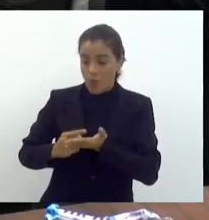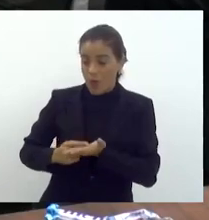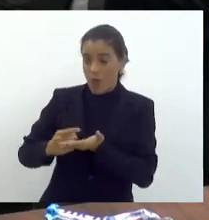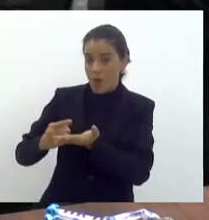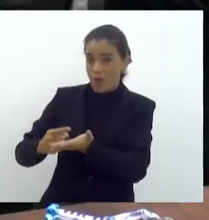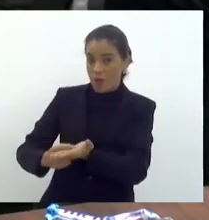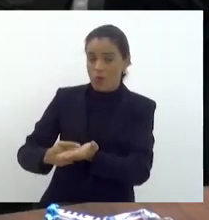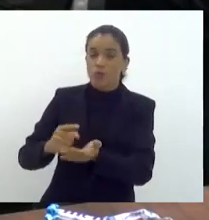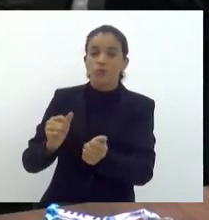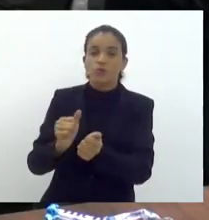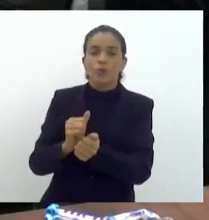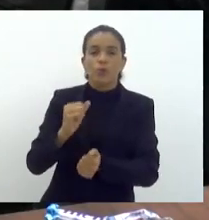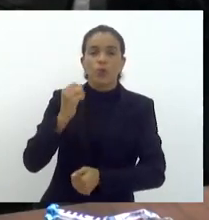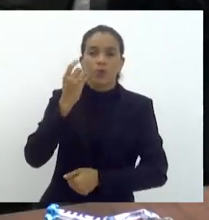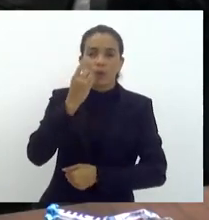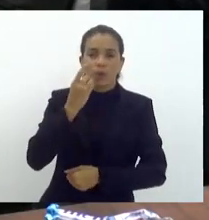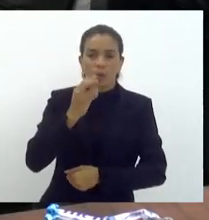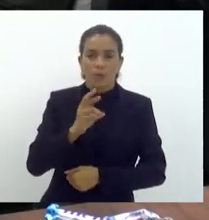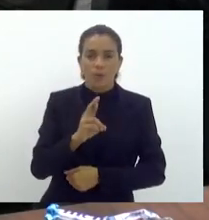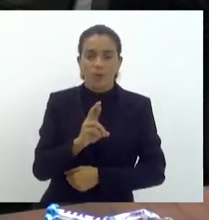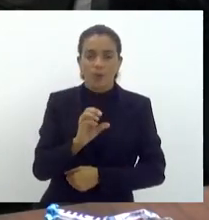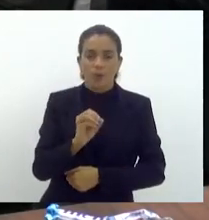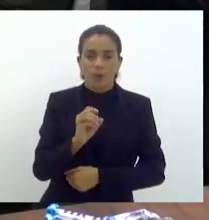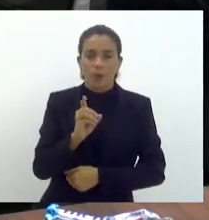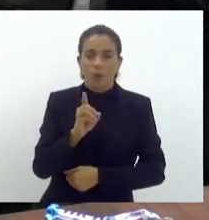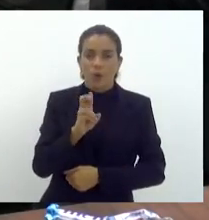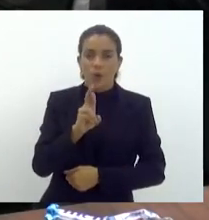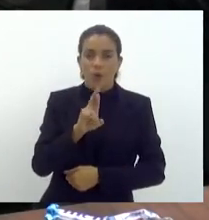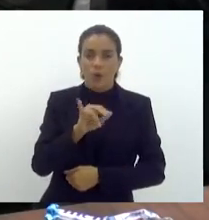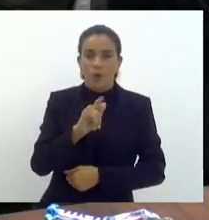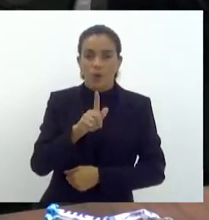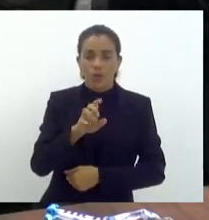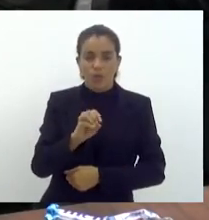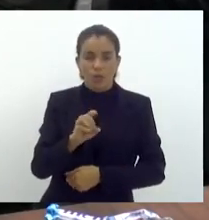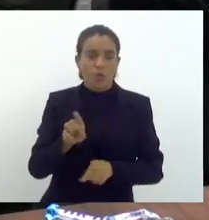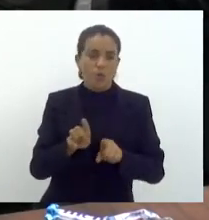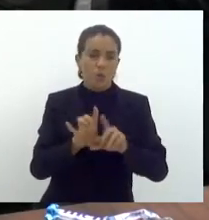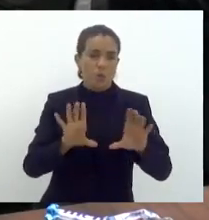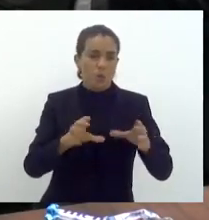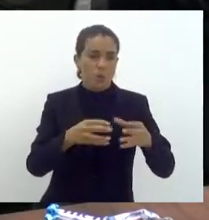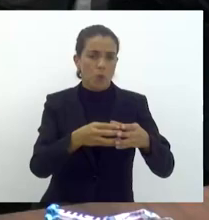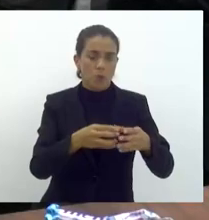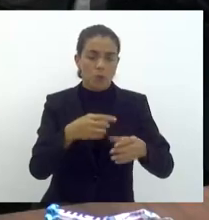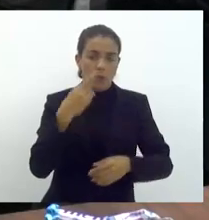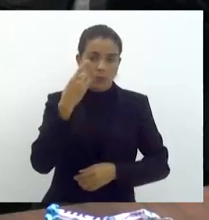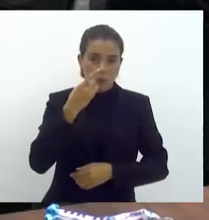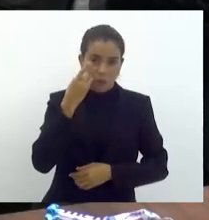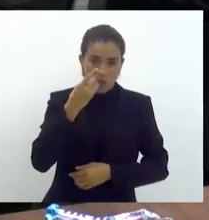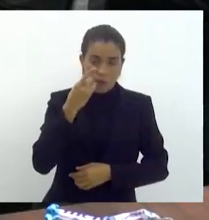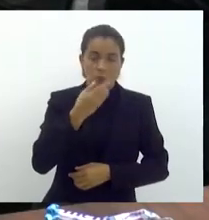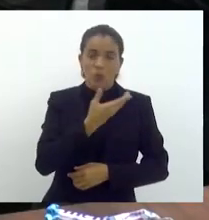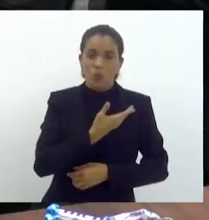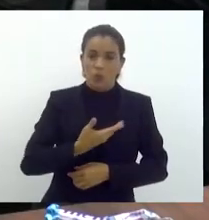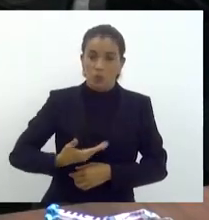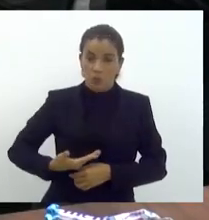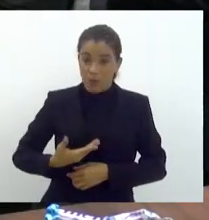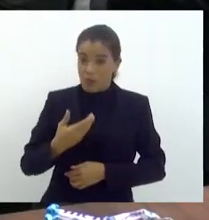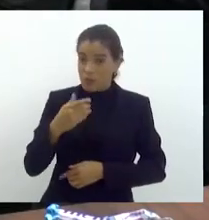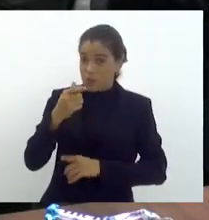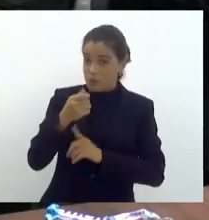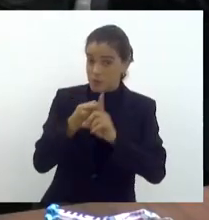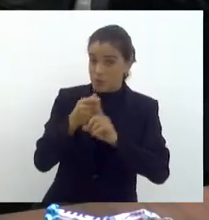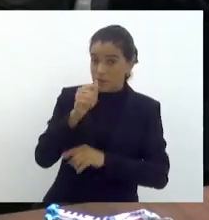com o deputado Rodrigo Bacelar com vossa excelência com conjunto de Deputados que o governo mande do mês de agosto